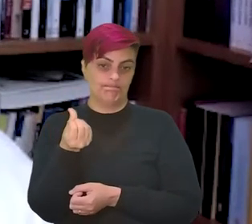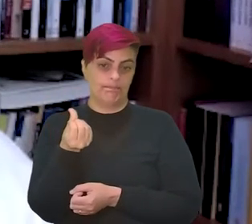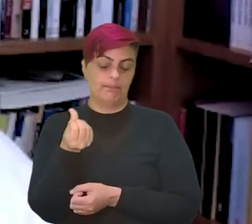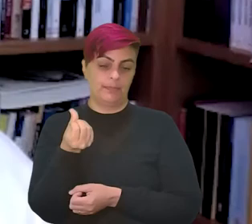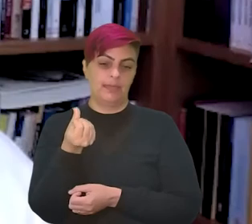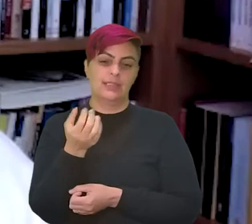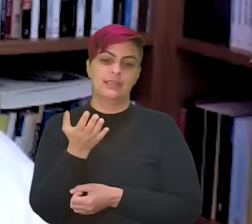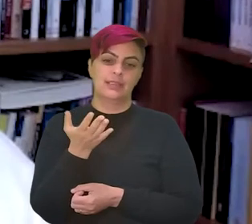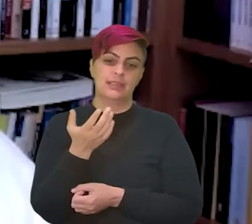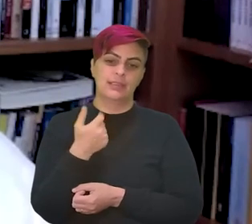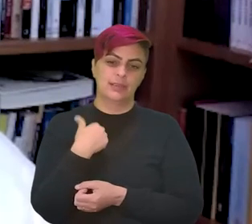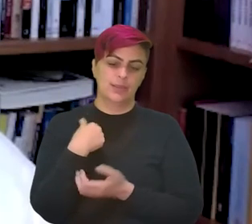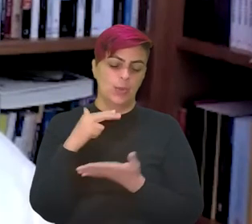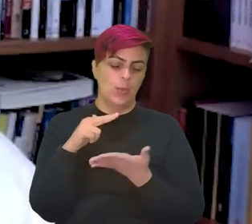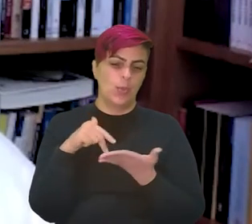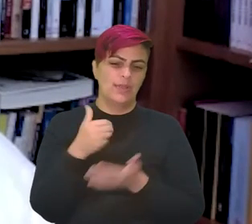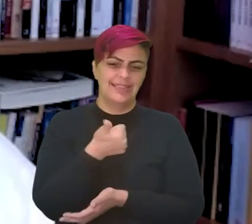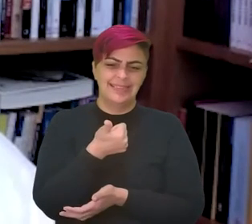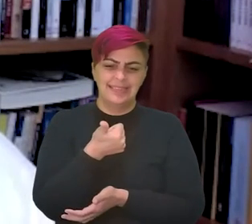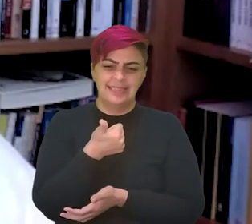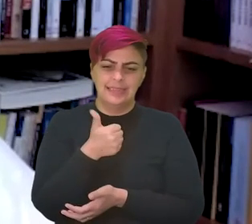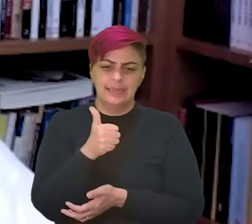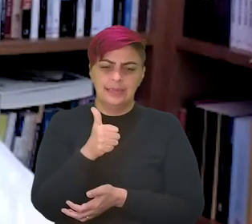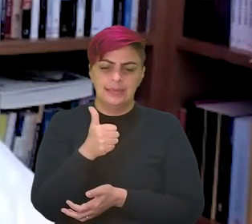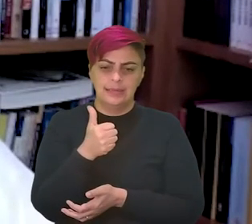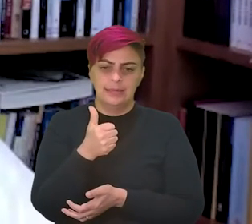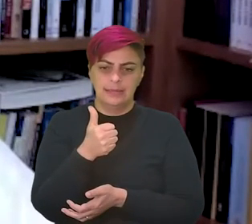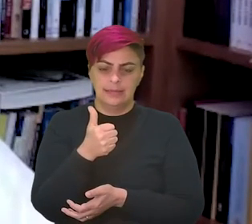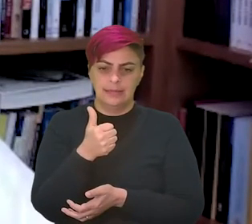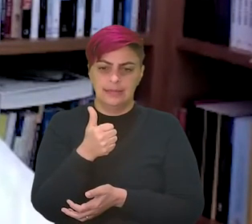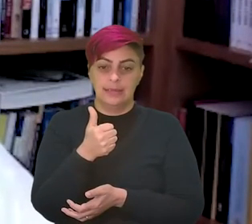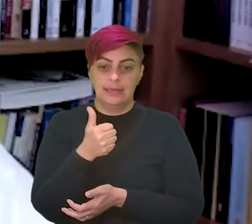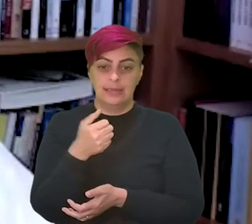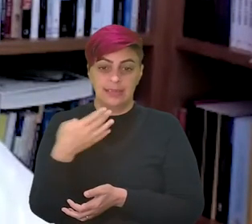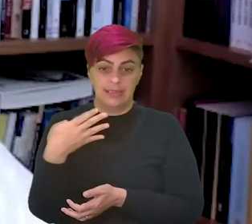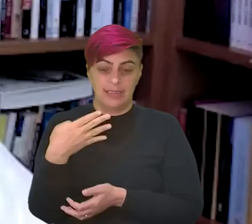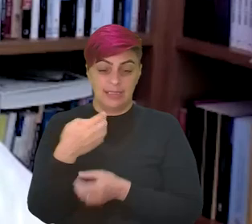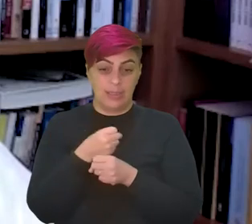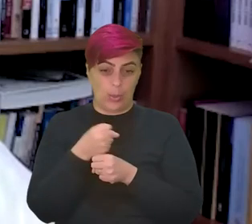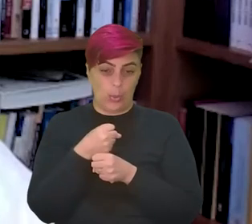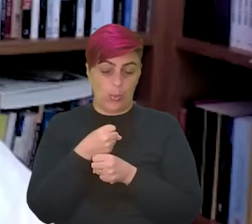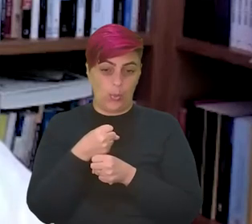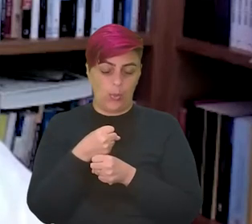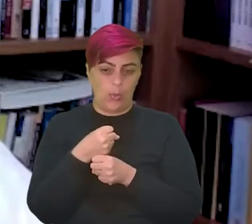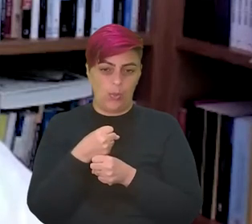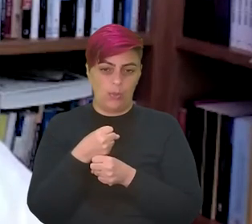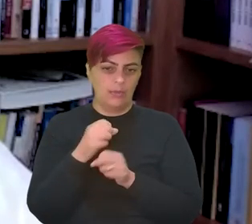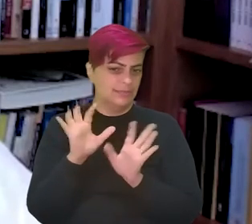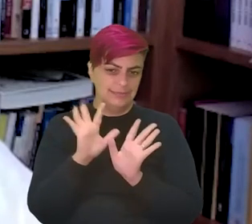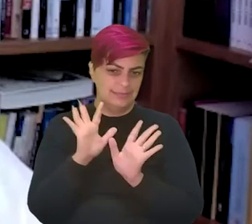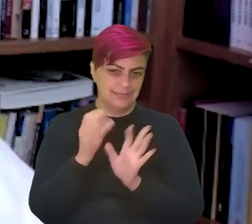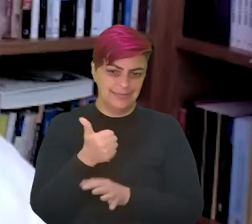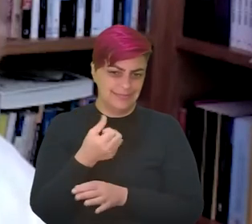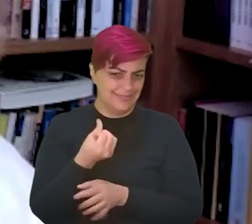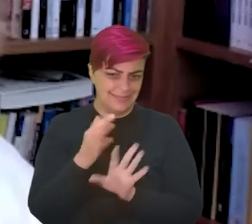é, pelo que eu posso ver aqui, 16 anos. 14, desculpe. Não,